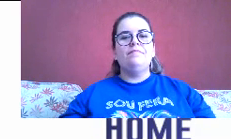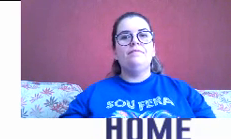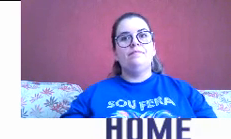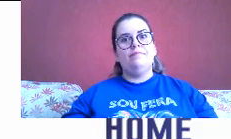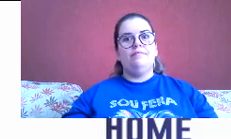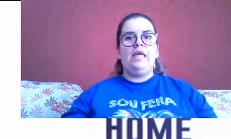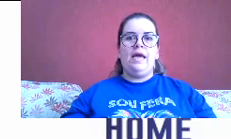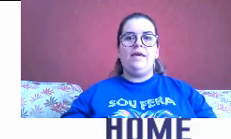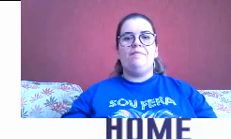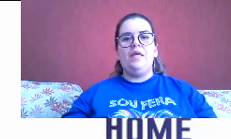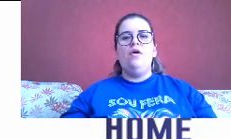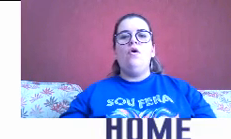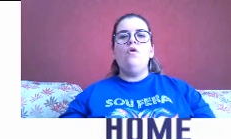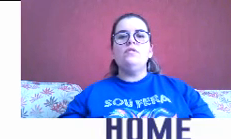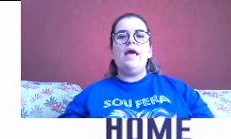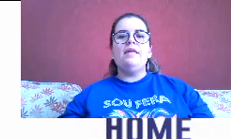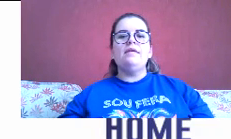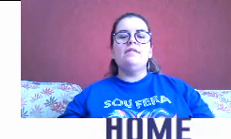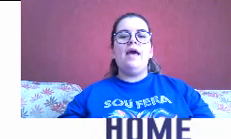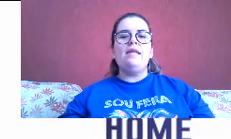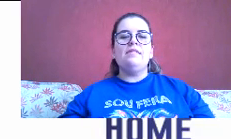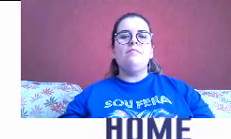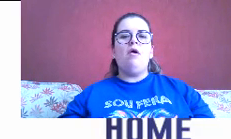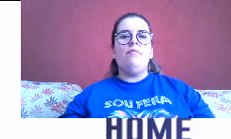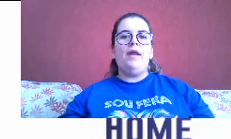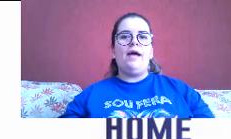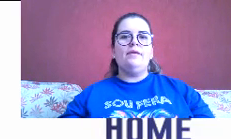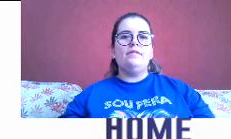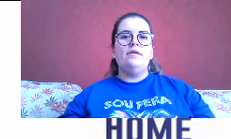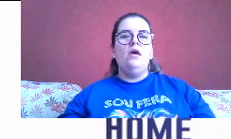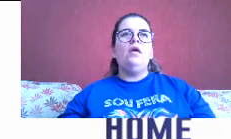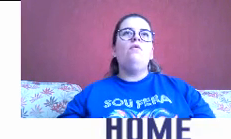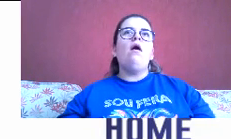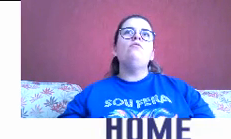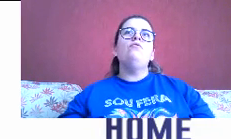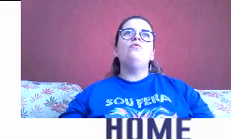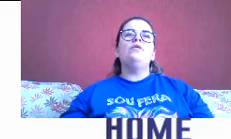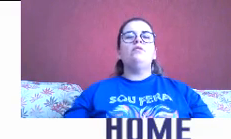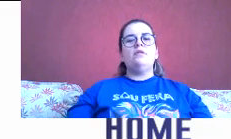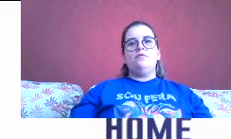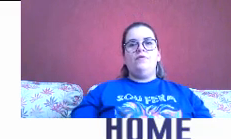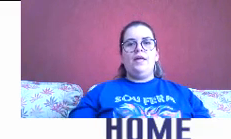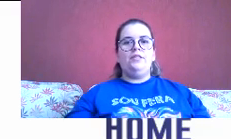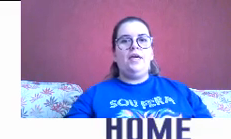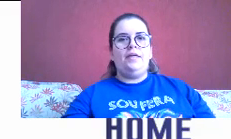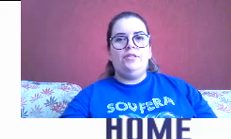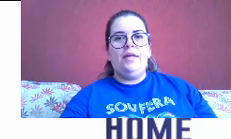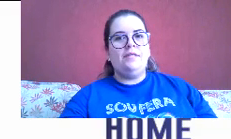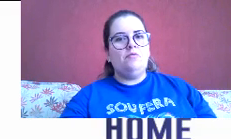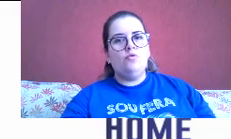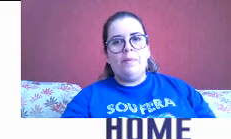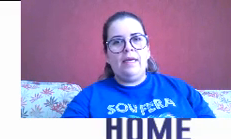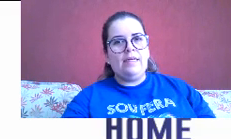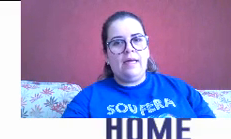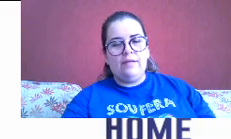alegres E aí ou s sérias e mal humoradas igual no Hotel Transilvânia gente